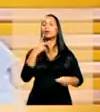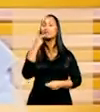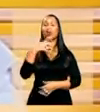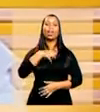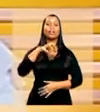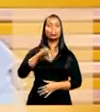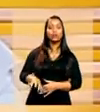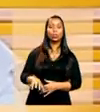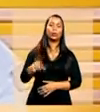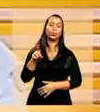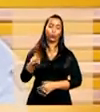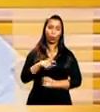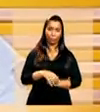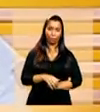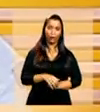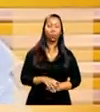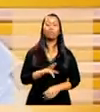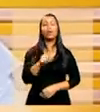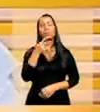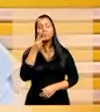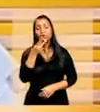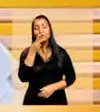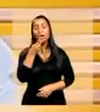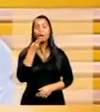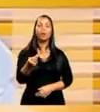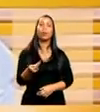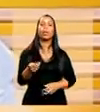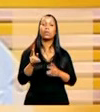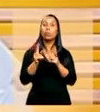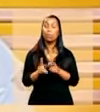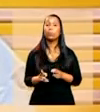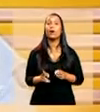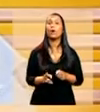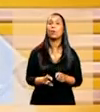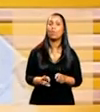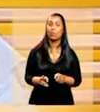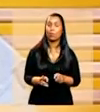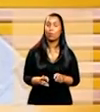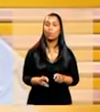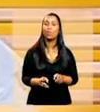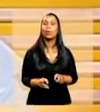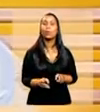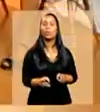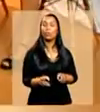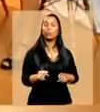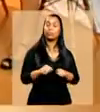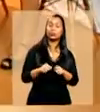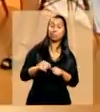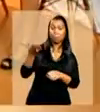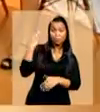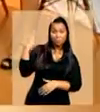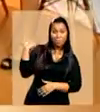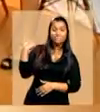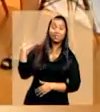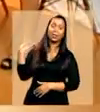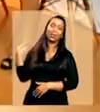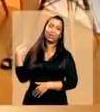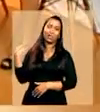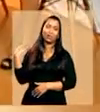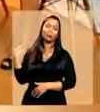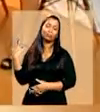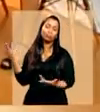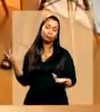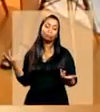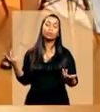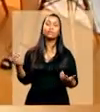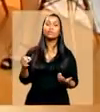falar a linguagem daquele pequeno. Então, você vai falar como era criança que você foi, né? Você